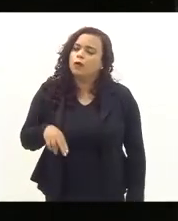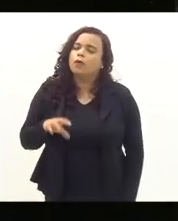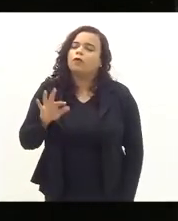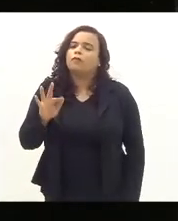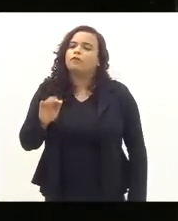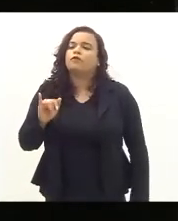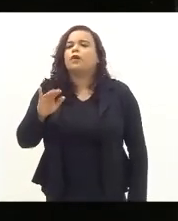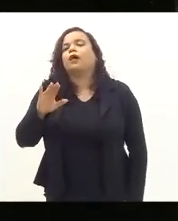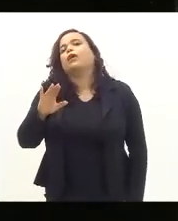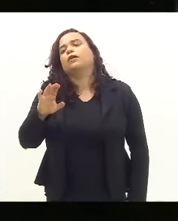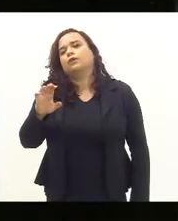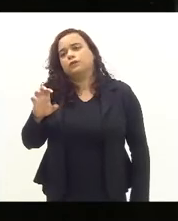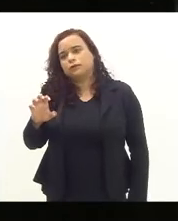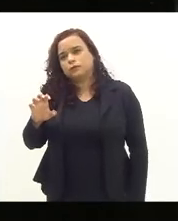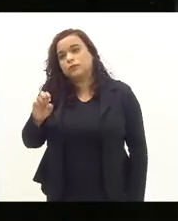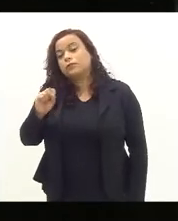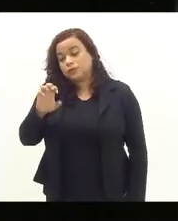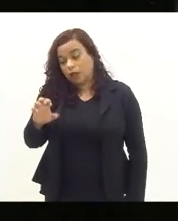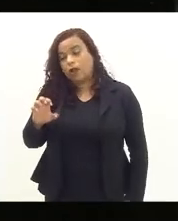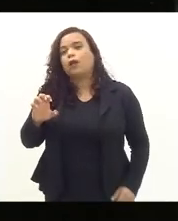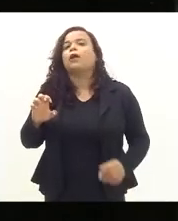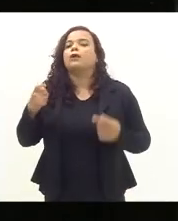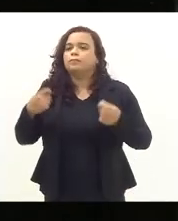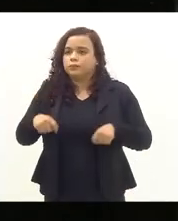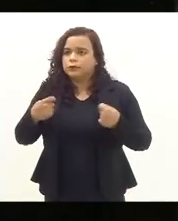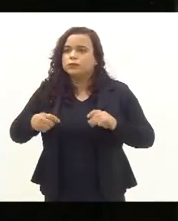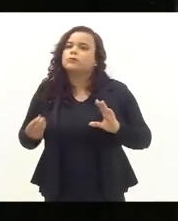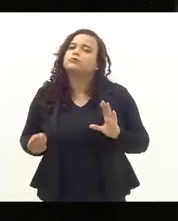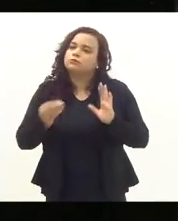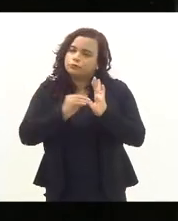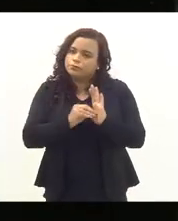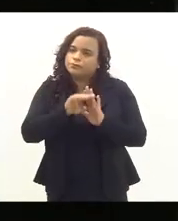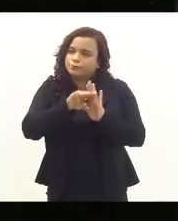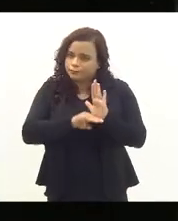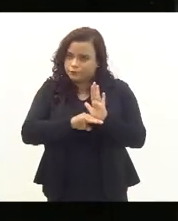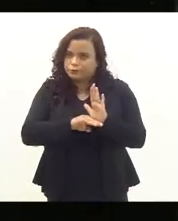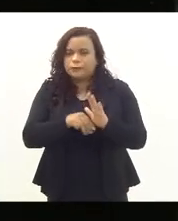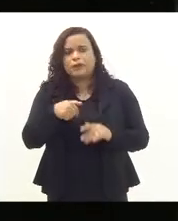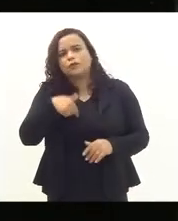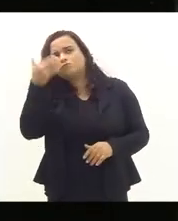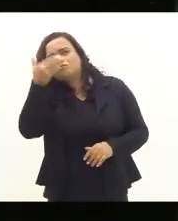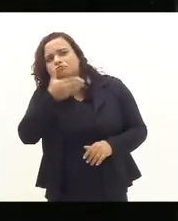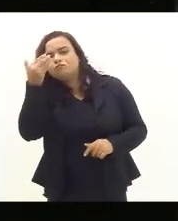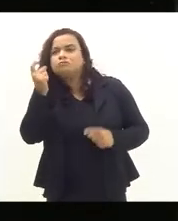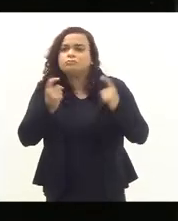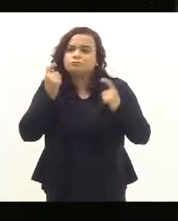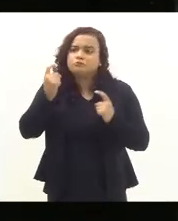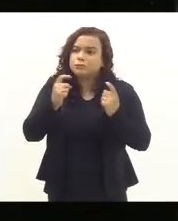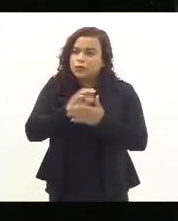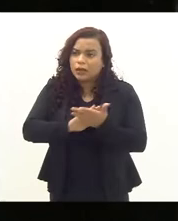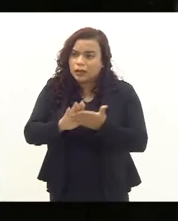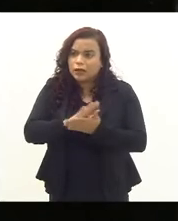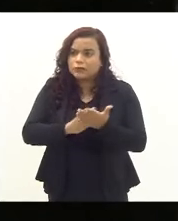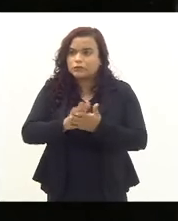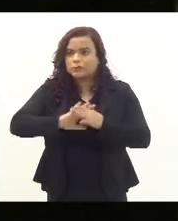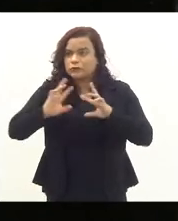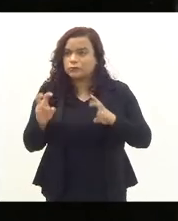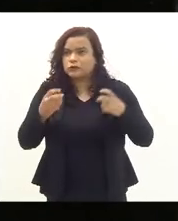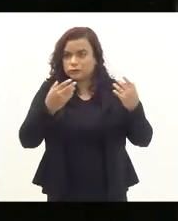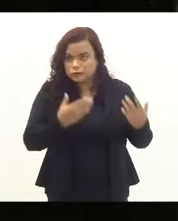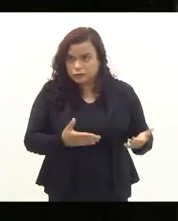dizemos aqui deverão ser com frazadas portanto não vi nenhum ato nenhuma preocupação com a questão